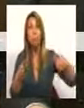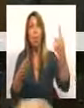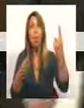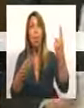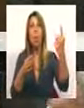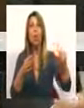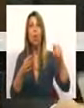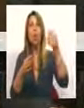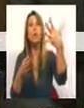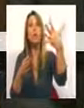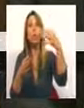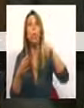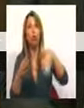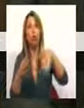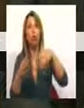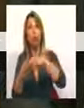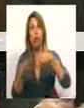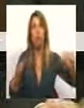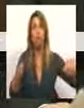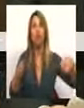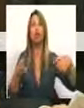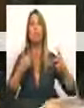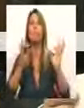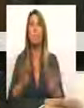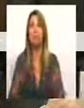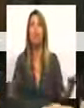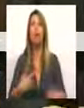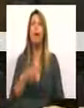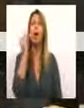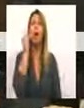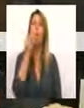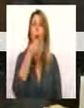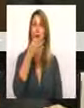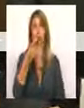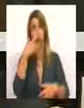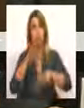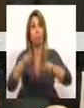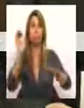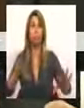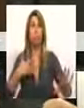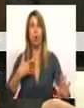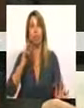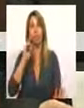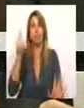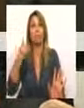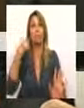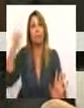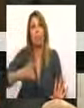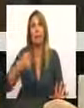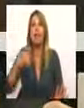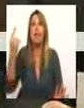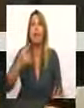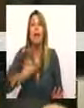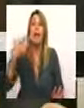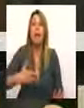vai no tema da educação para a cidadania em termos rodoviários é implementação nas escolas de um programa por forma a que